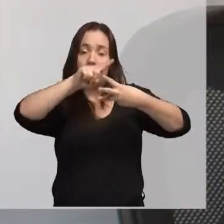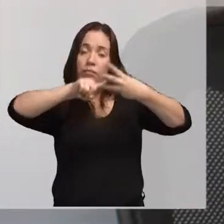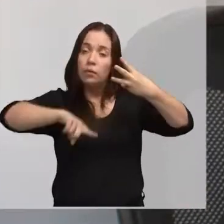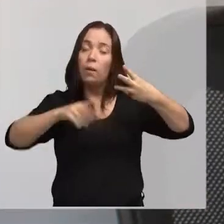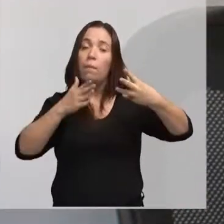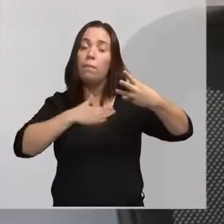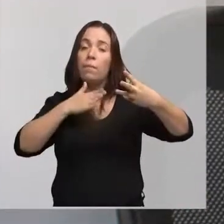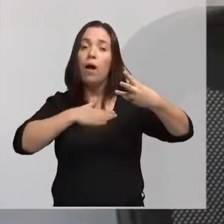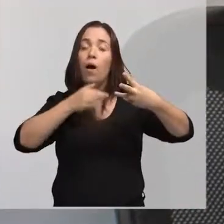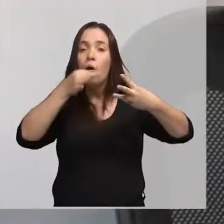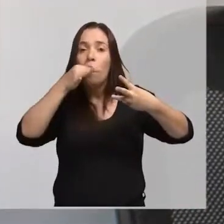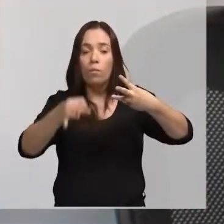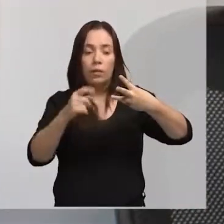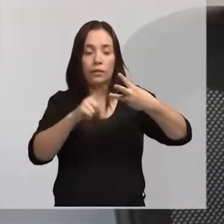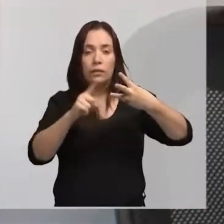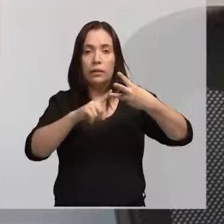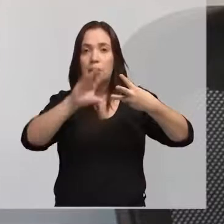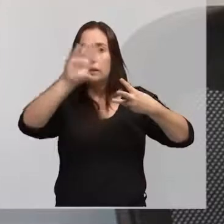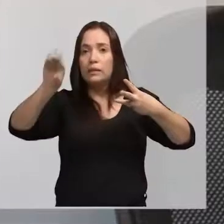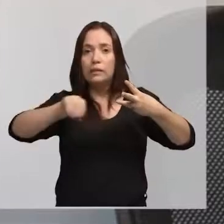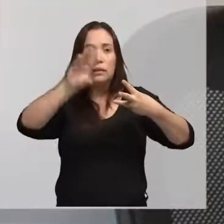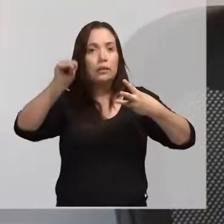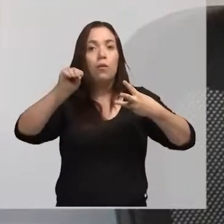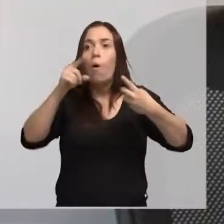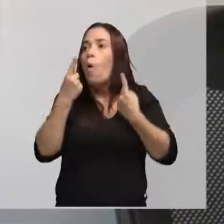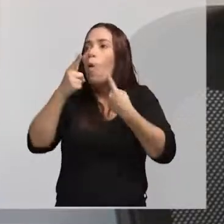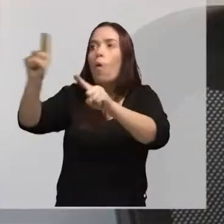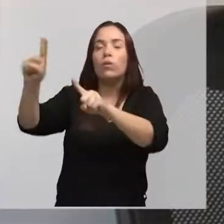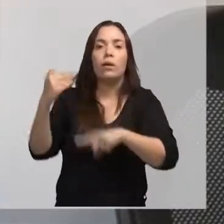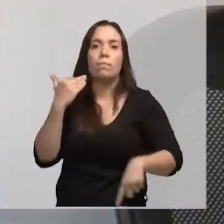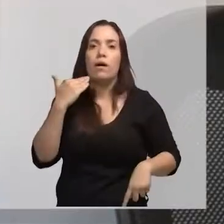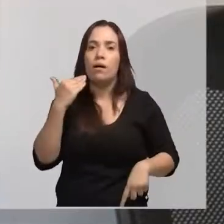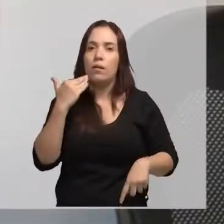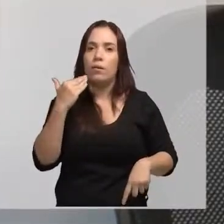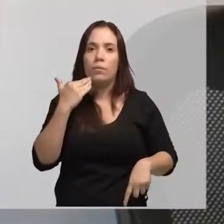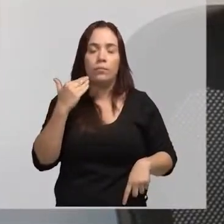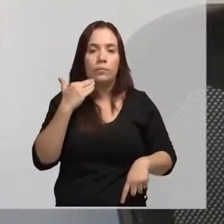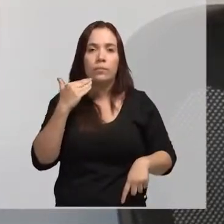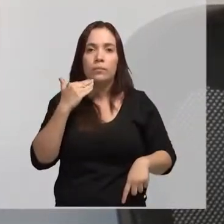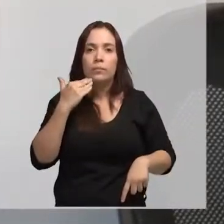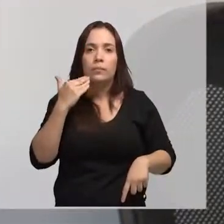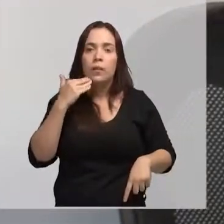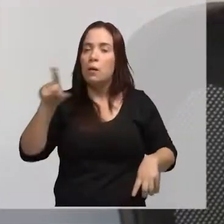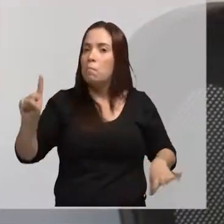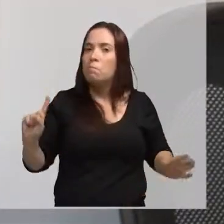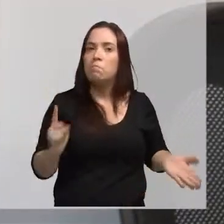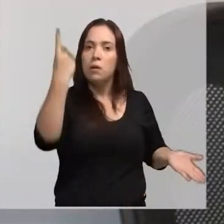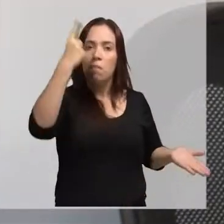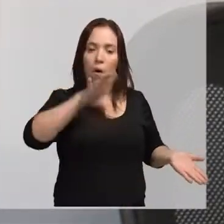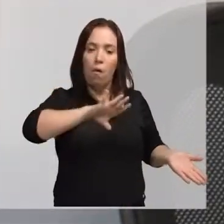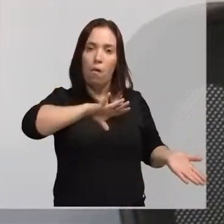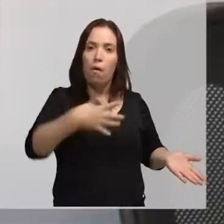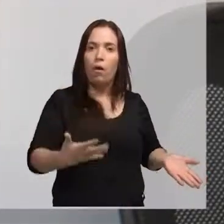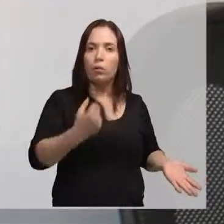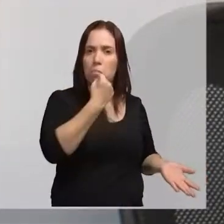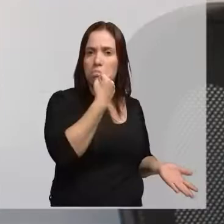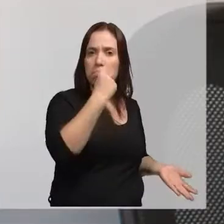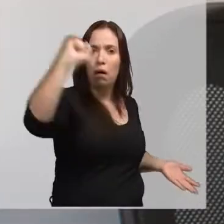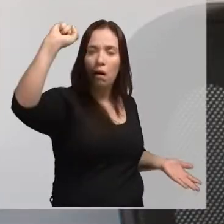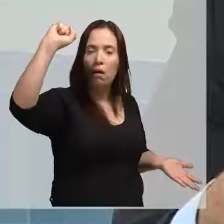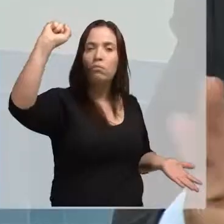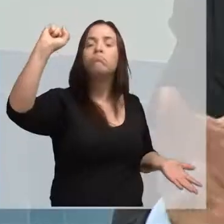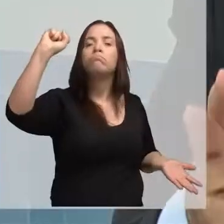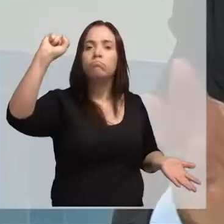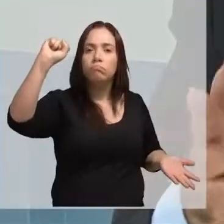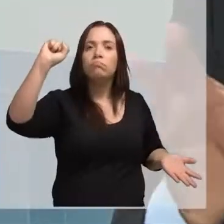candidato mais antissistema financeiro do Brasil dos últimos anos. Foi o primeiro na história do Brasil que teve a coragem de bater de frente. De frente. Tirando